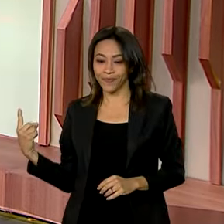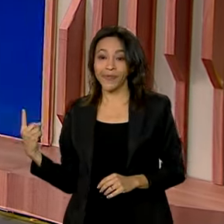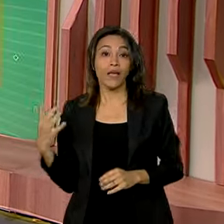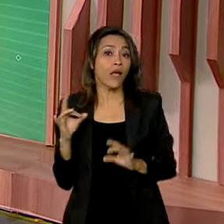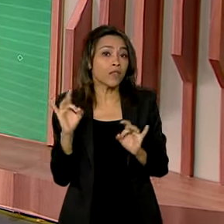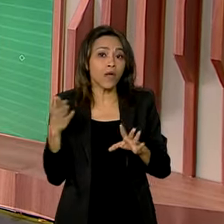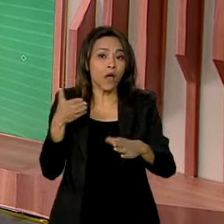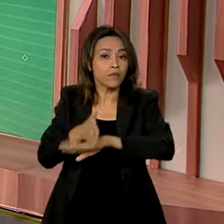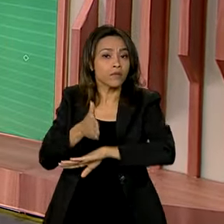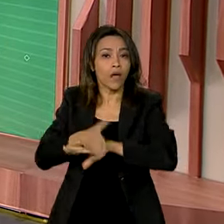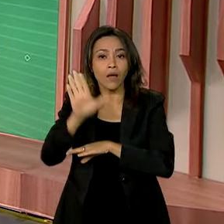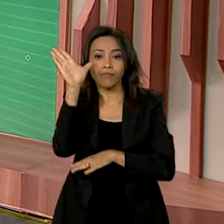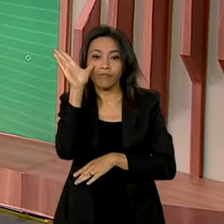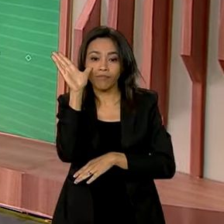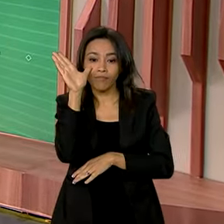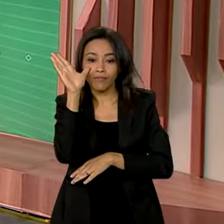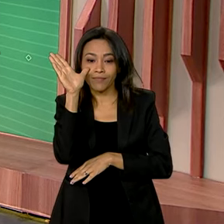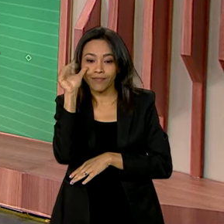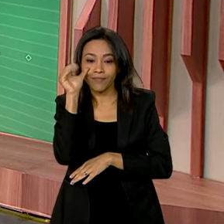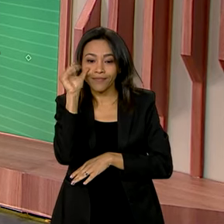acessar